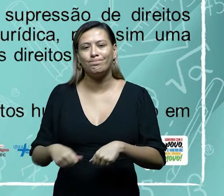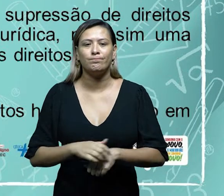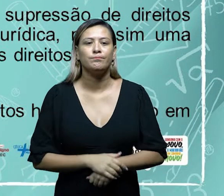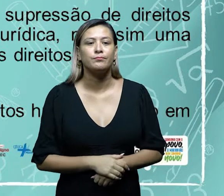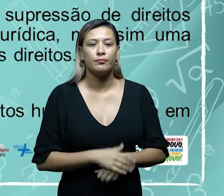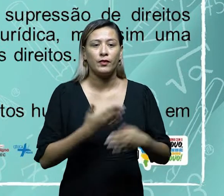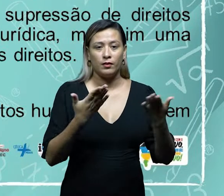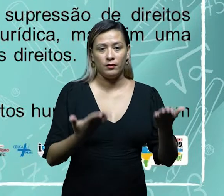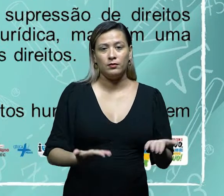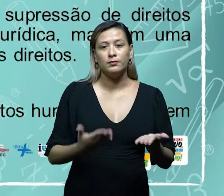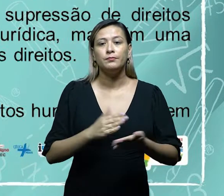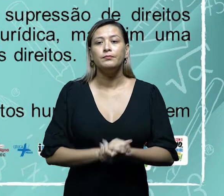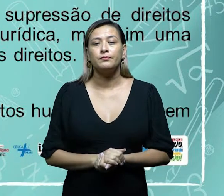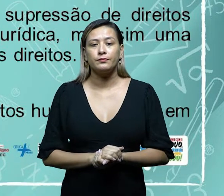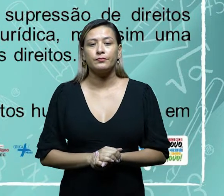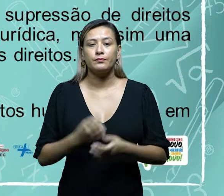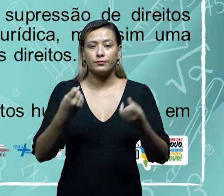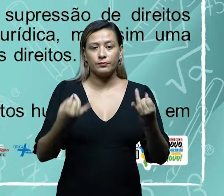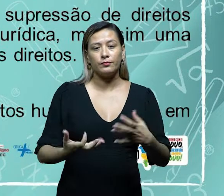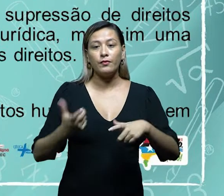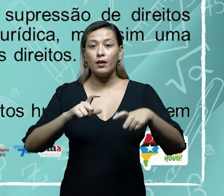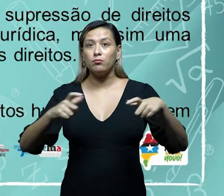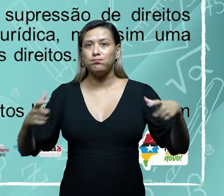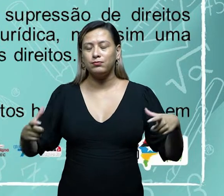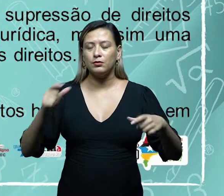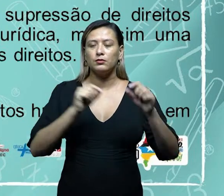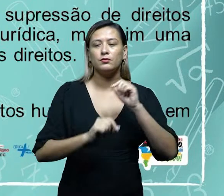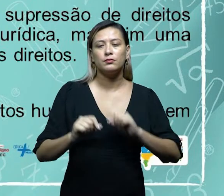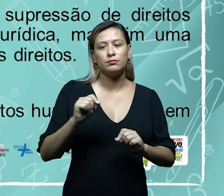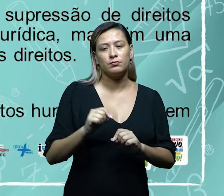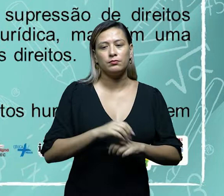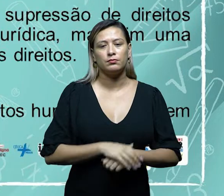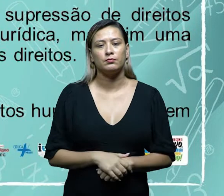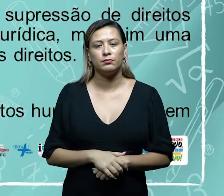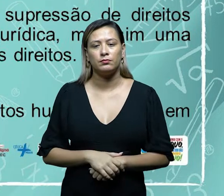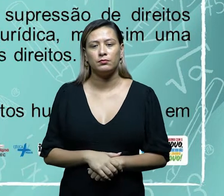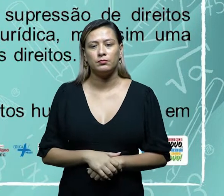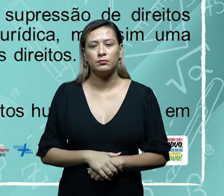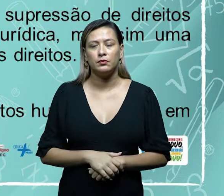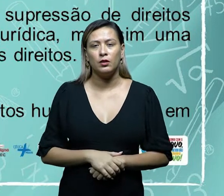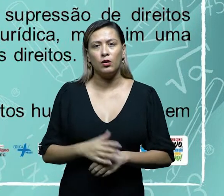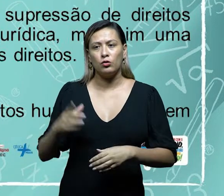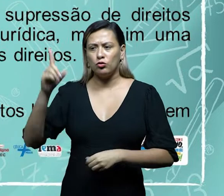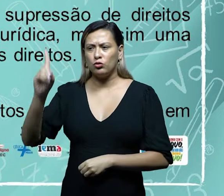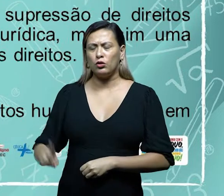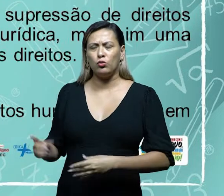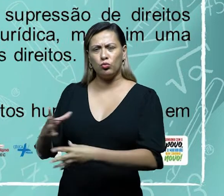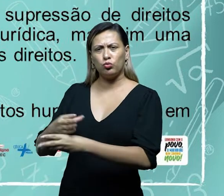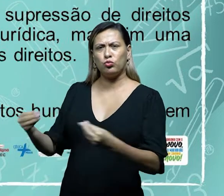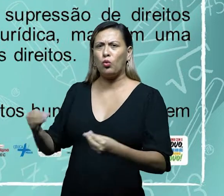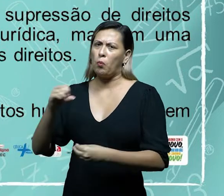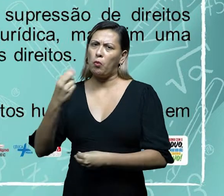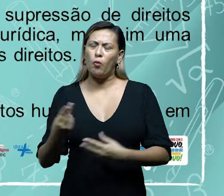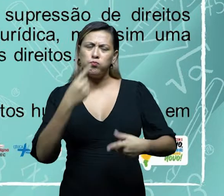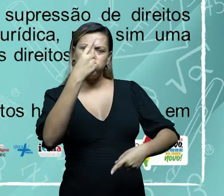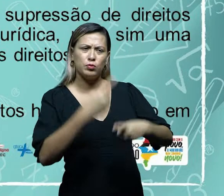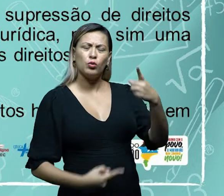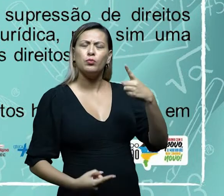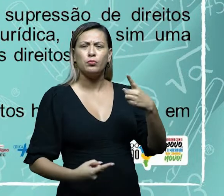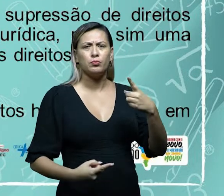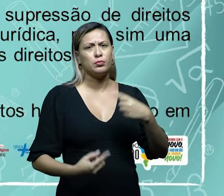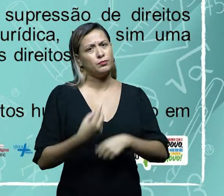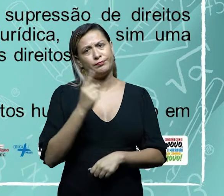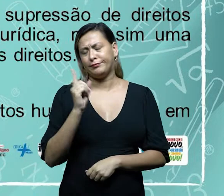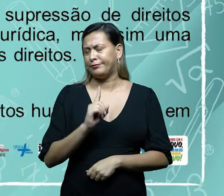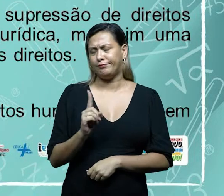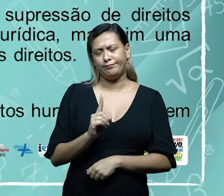expansivos, como falado na aula passada. Isso é, não há supressão de direitos, uma proibição, né, de fato,